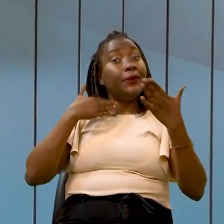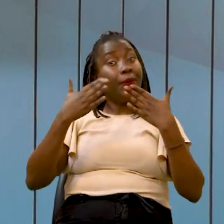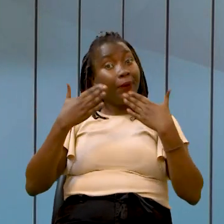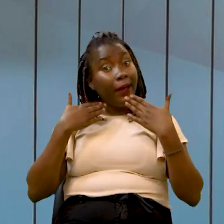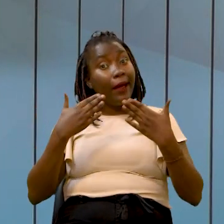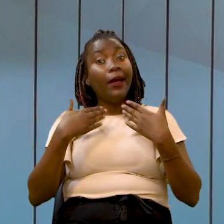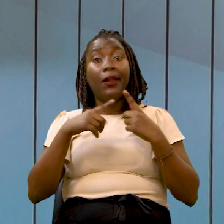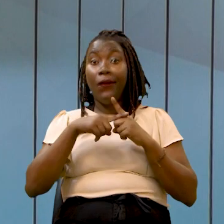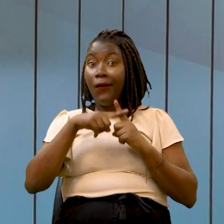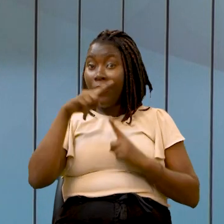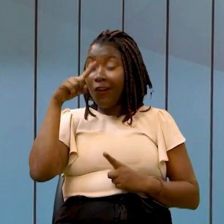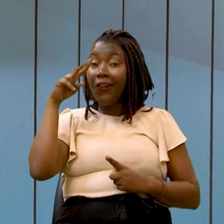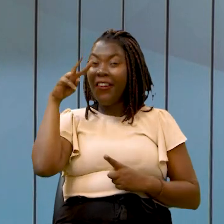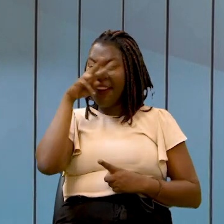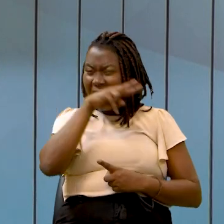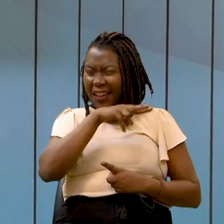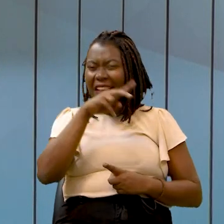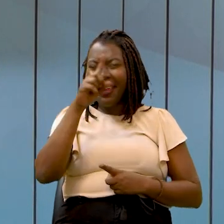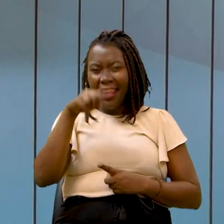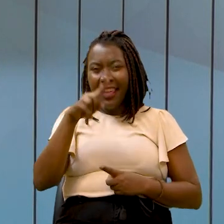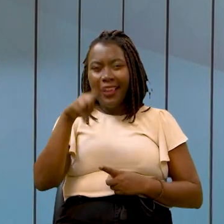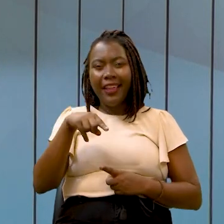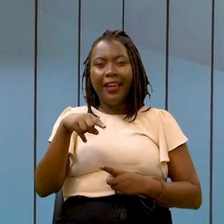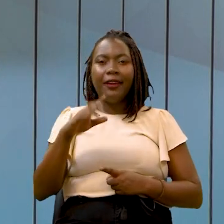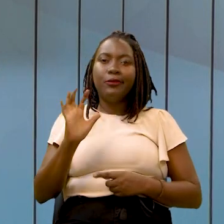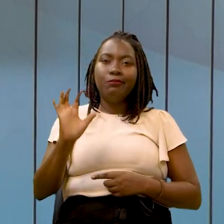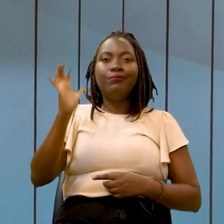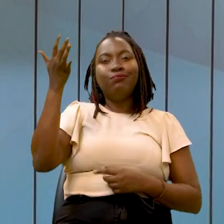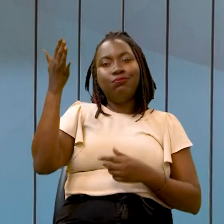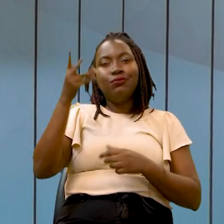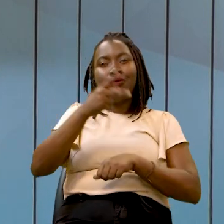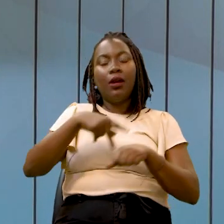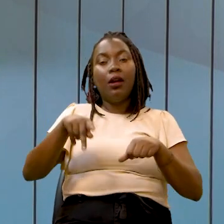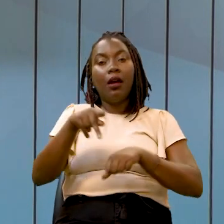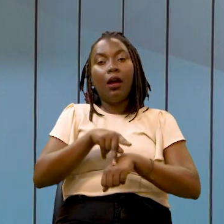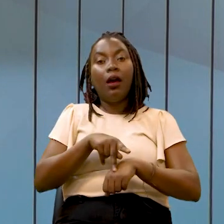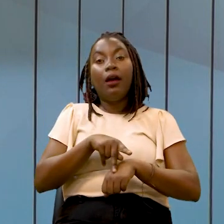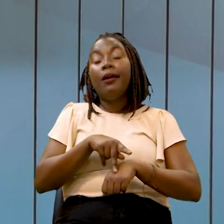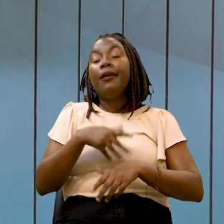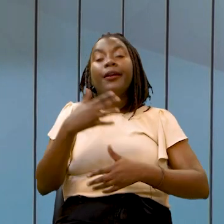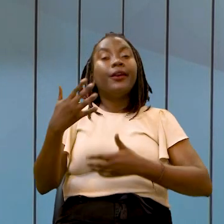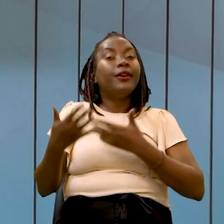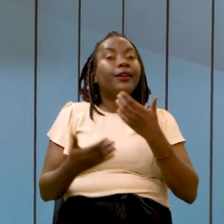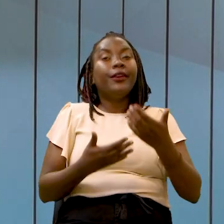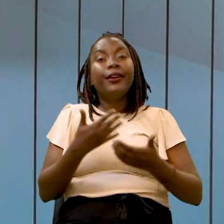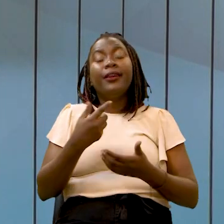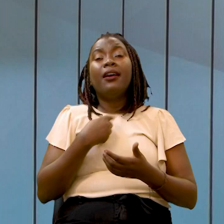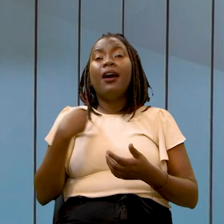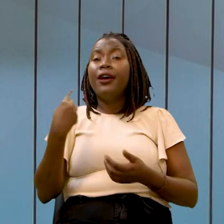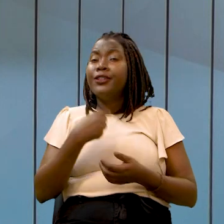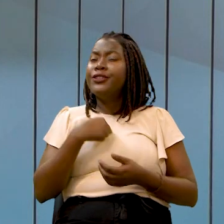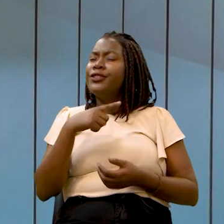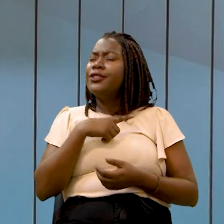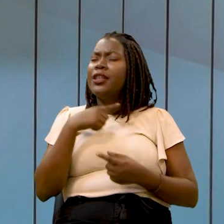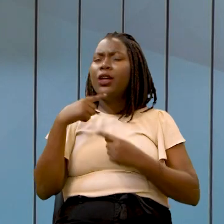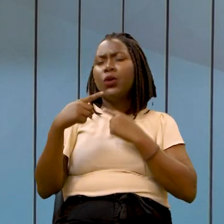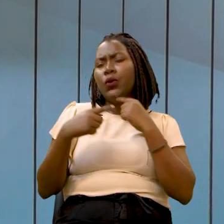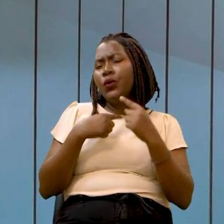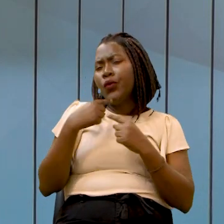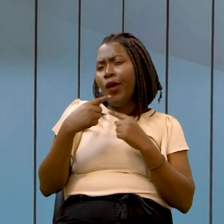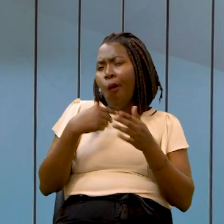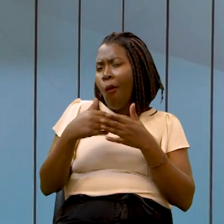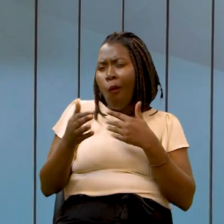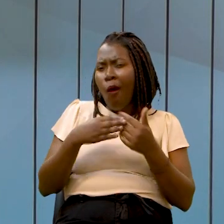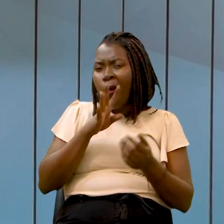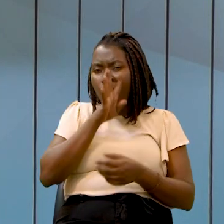bem intenso, né? Essas ondas de calor que vem ocorrendo no país. E a gente tem essa dúvida,